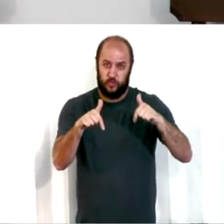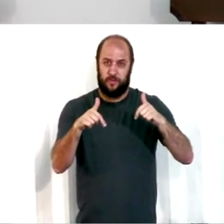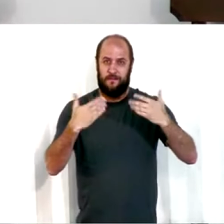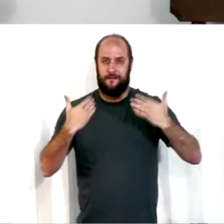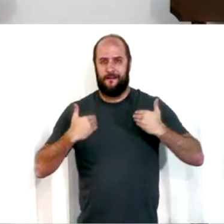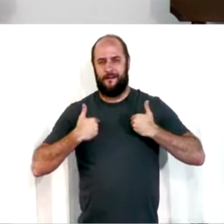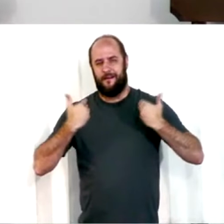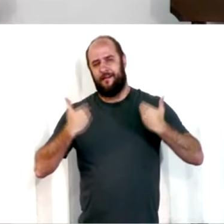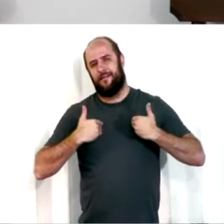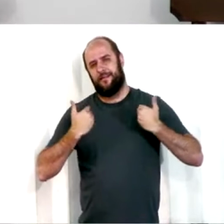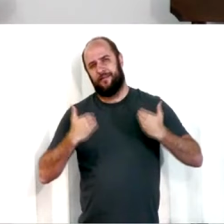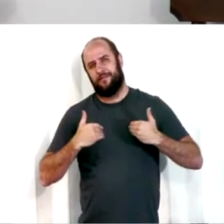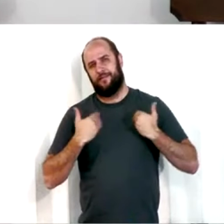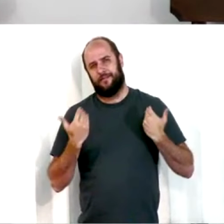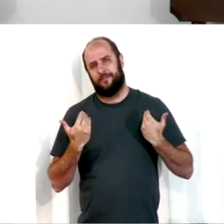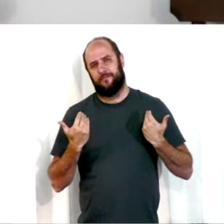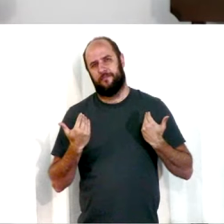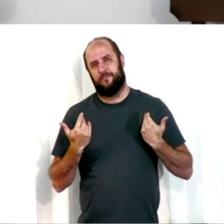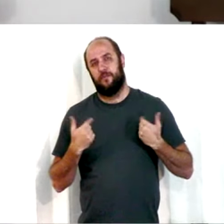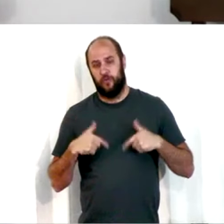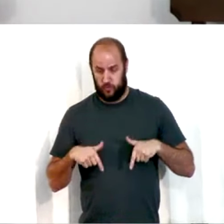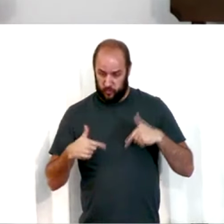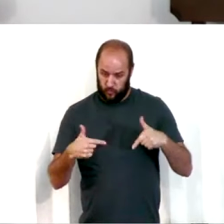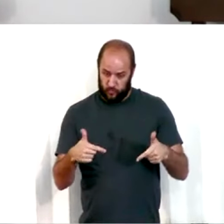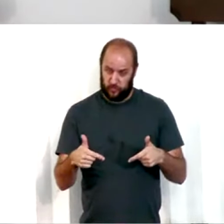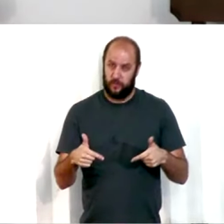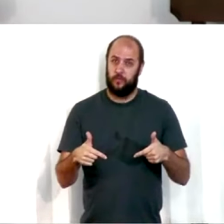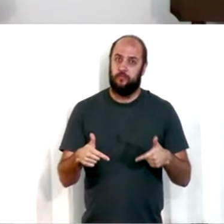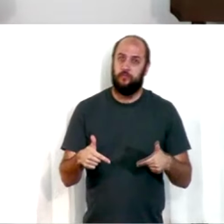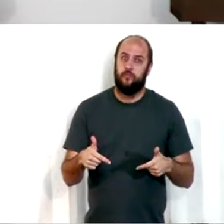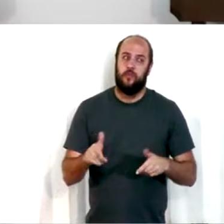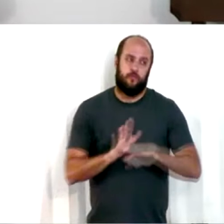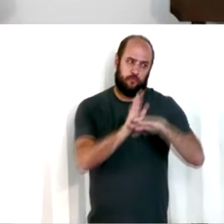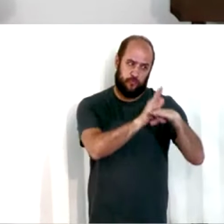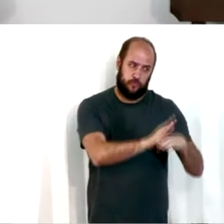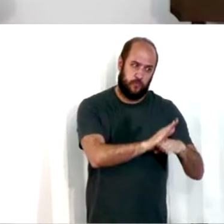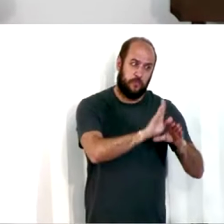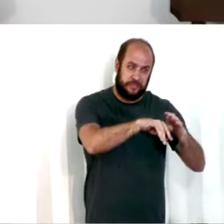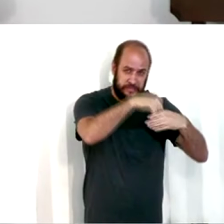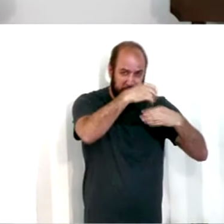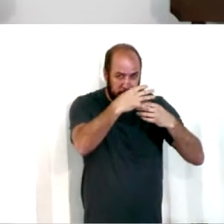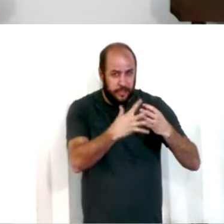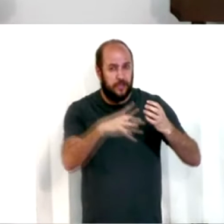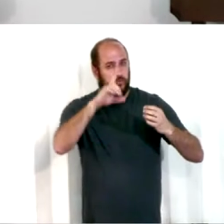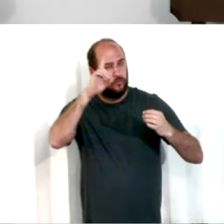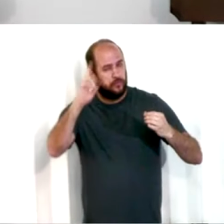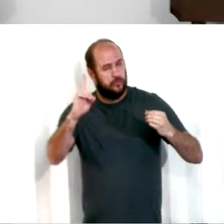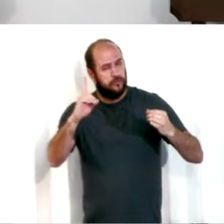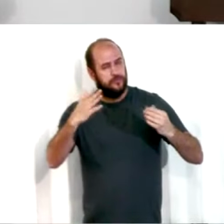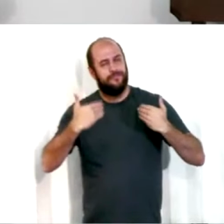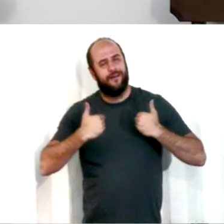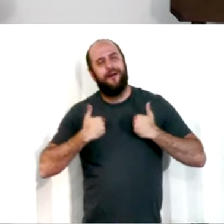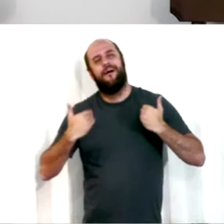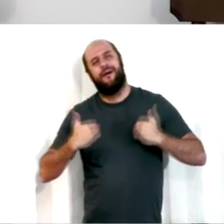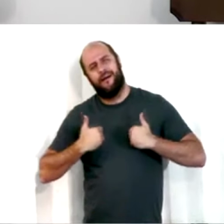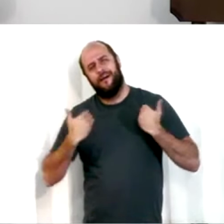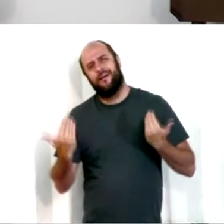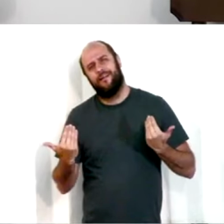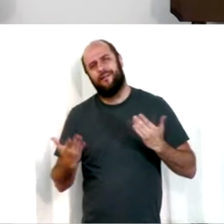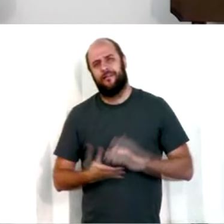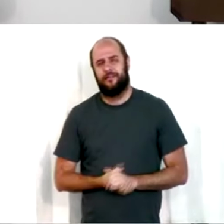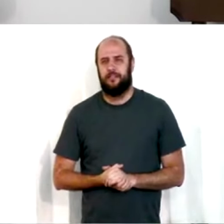alegria. Paulo luta por vós, com o mistério de Deus em alegria. E